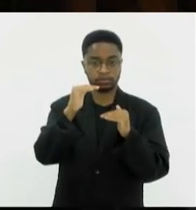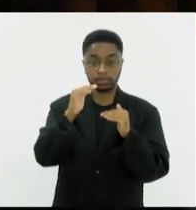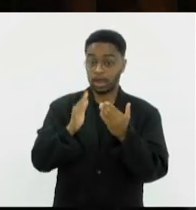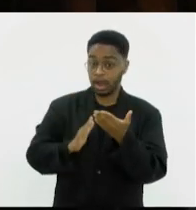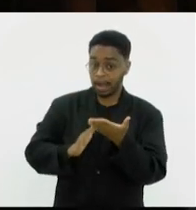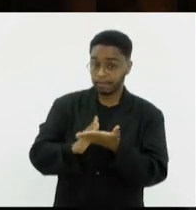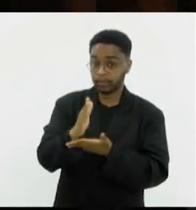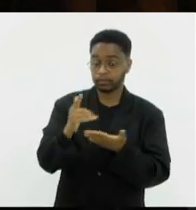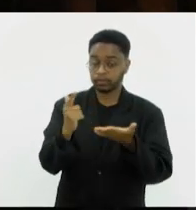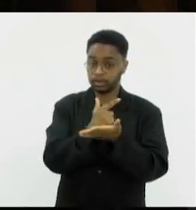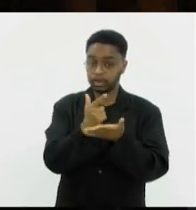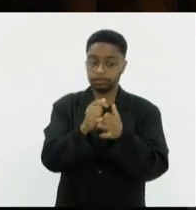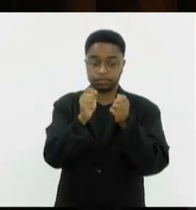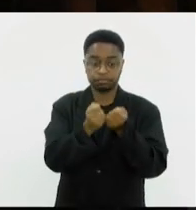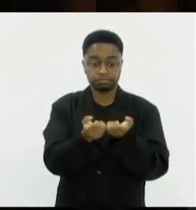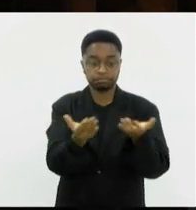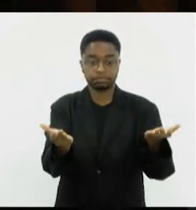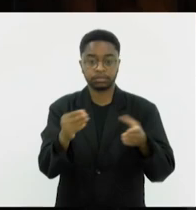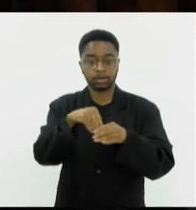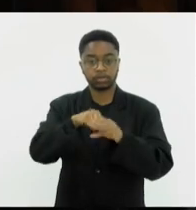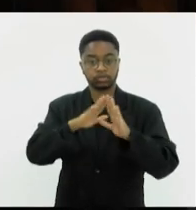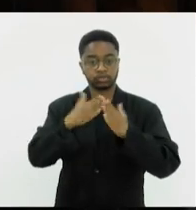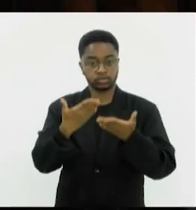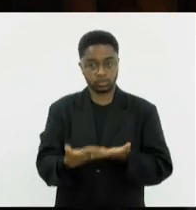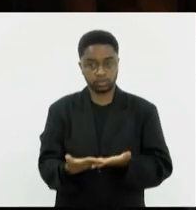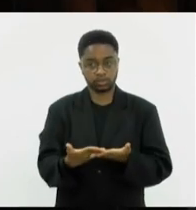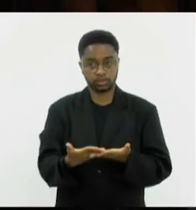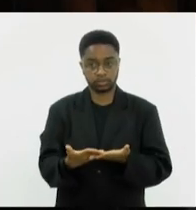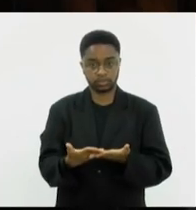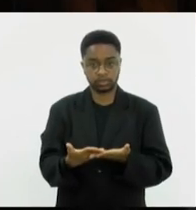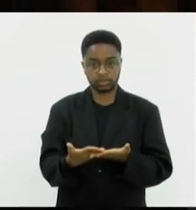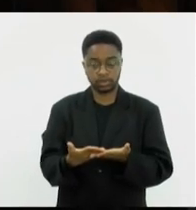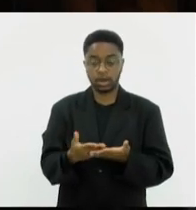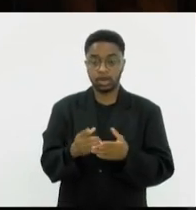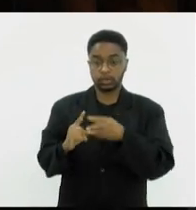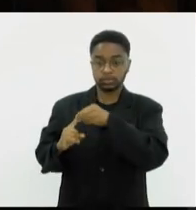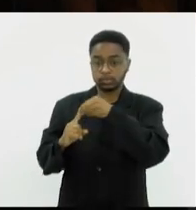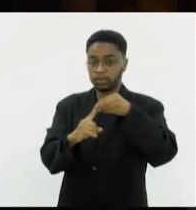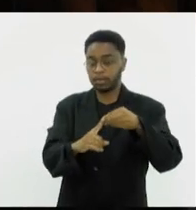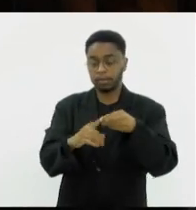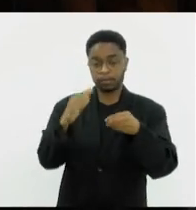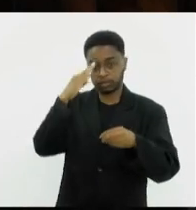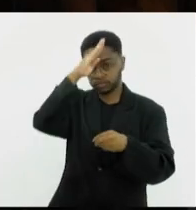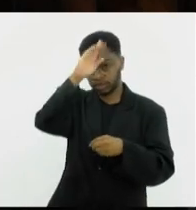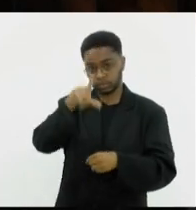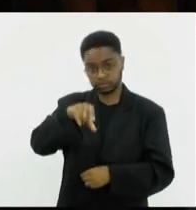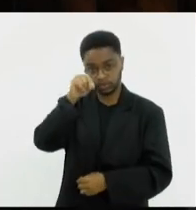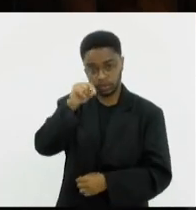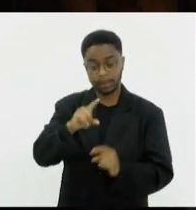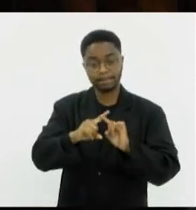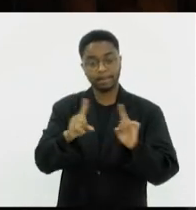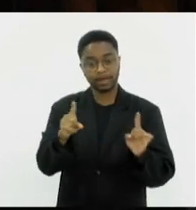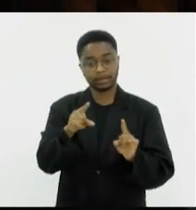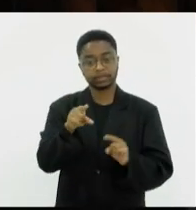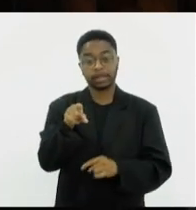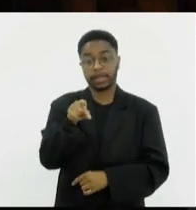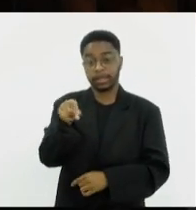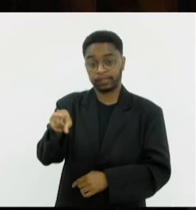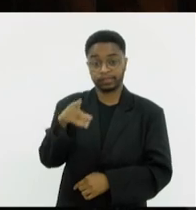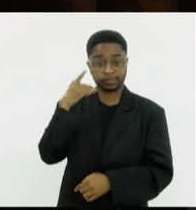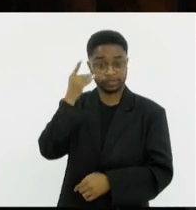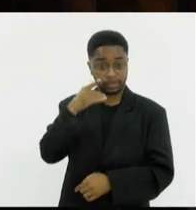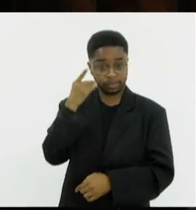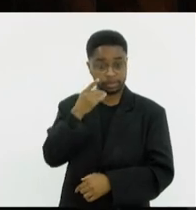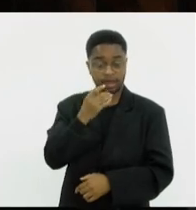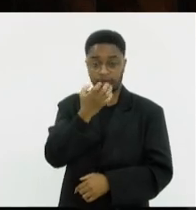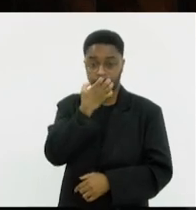aprovou que essa obra fosse distribuída nas escolas, um conservador indicado por Bolsonaro. Mais diferente do que o deputado,